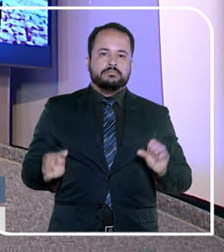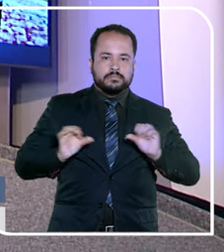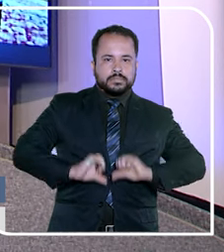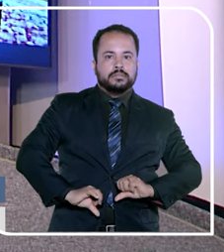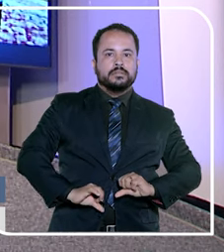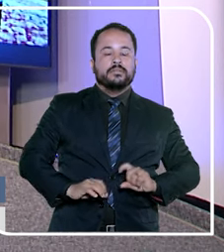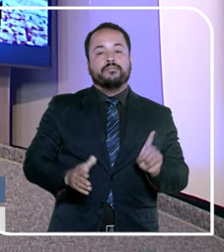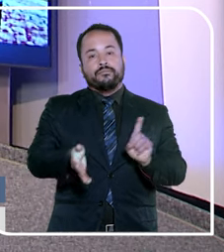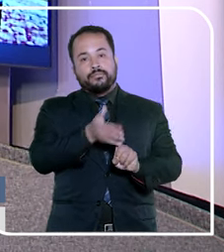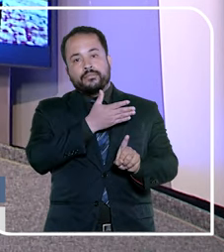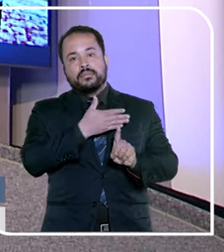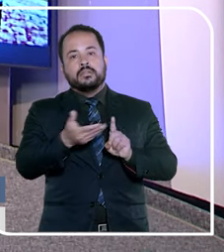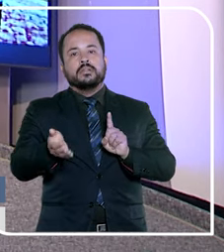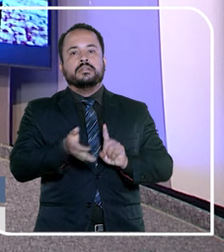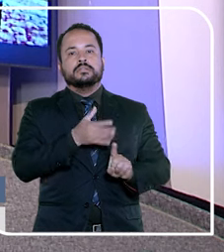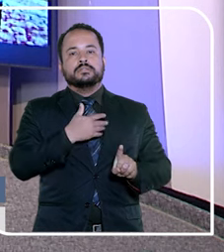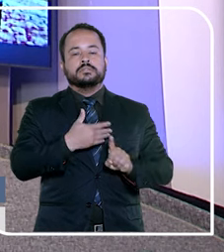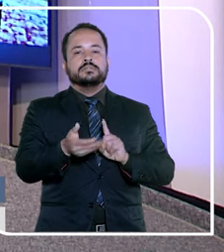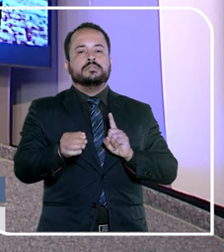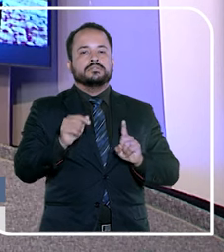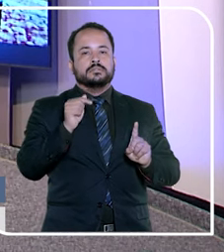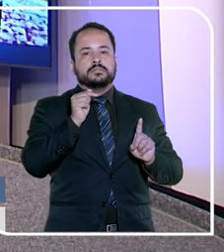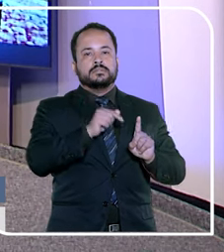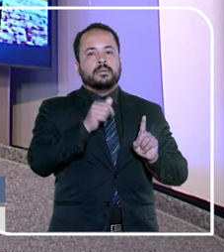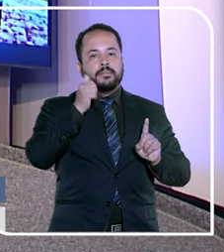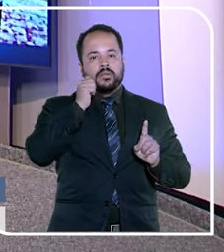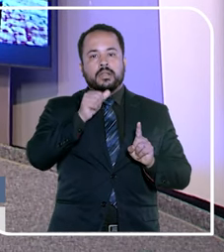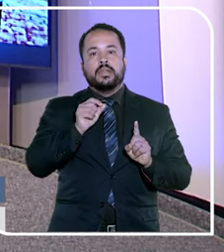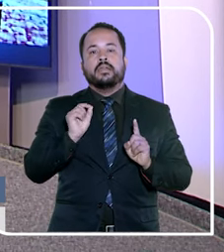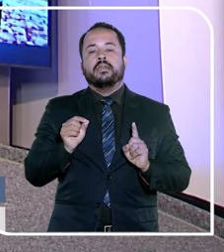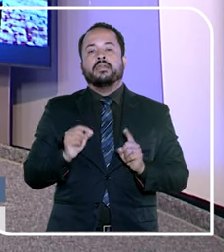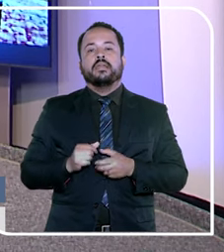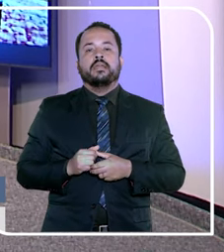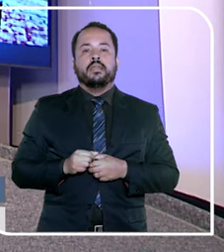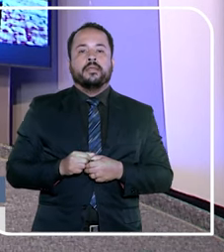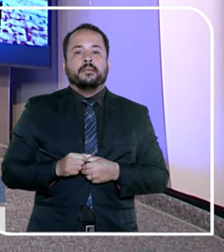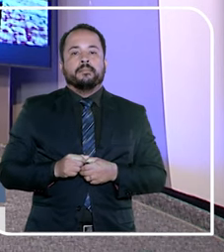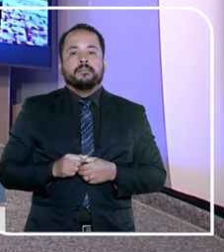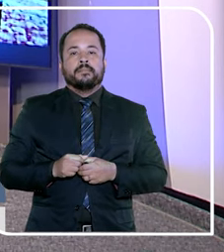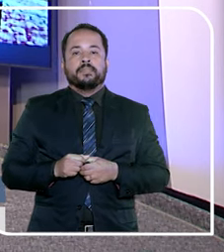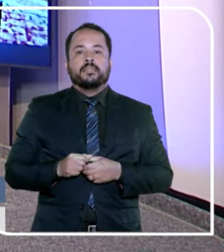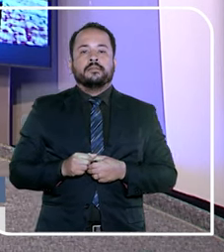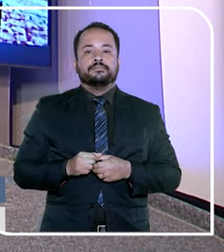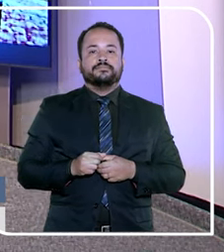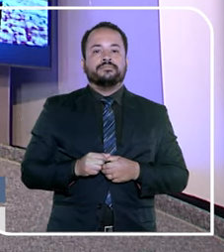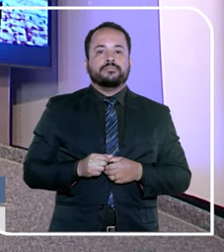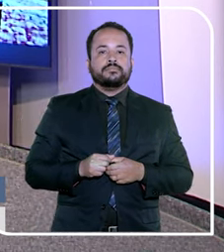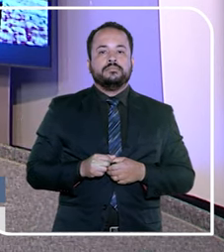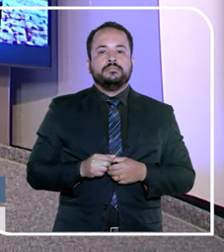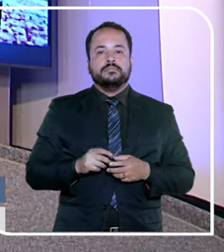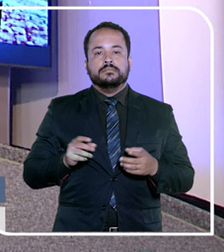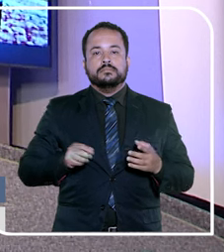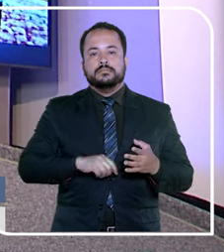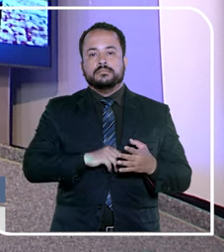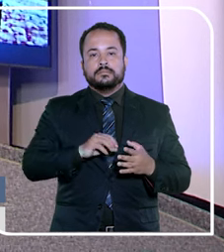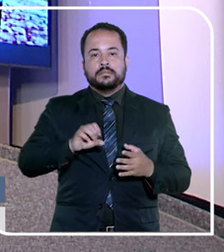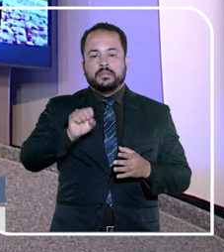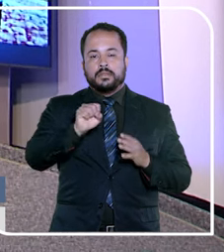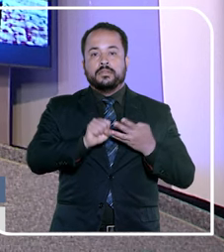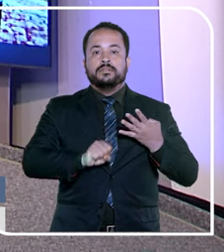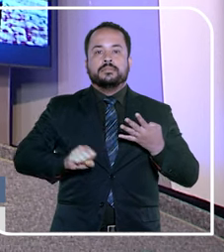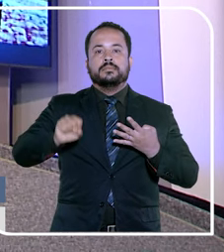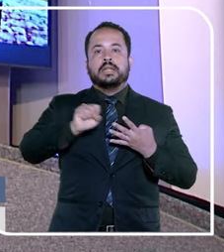Ministro esqu inclusive temos sumam né foi preciso fazer dessa questão sumular aqui pelo STJ para que não haja